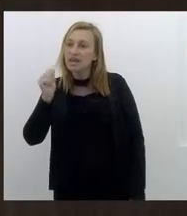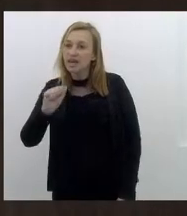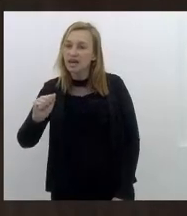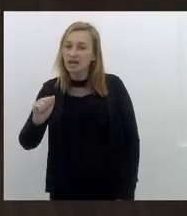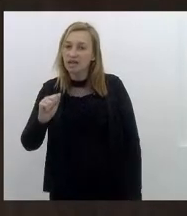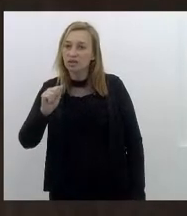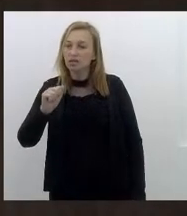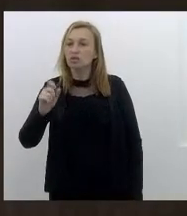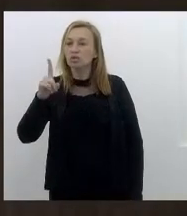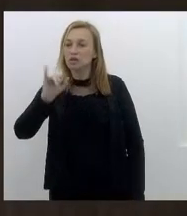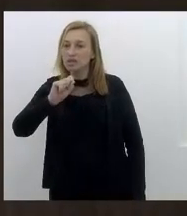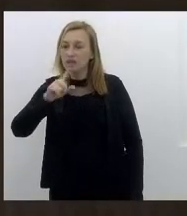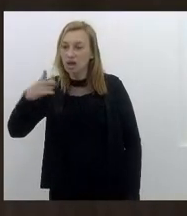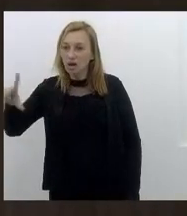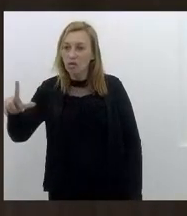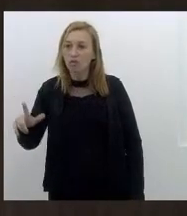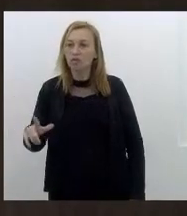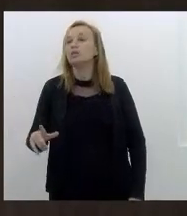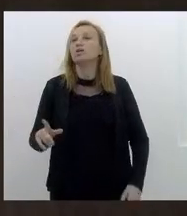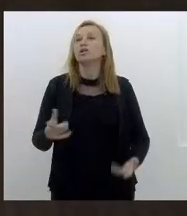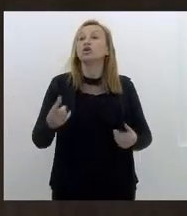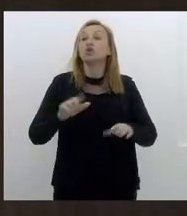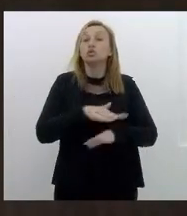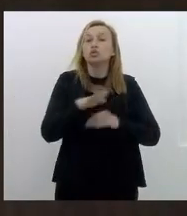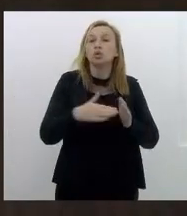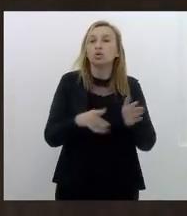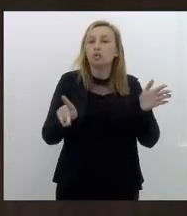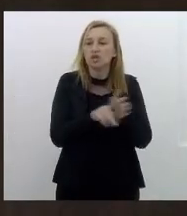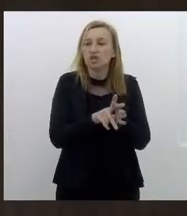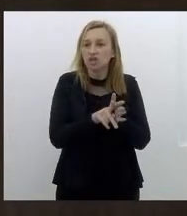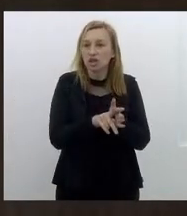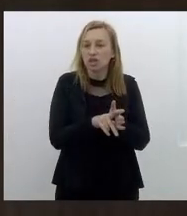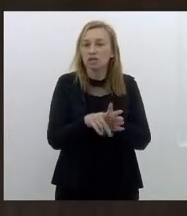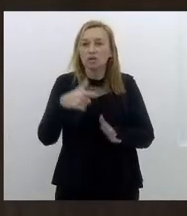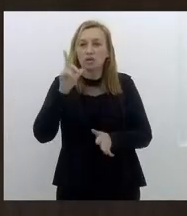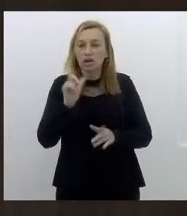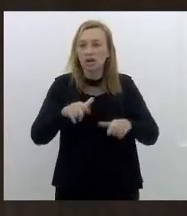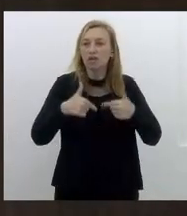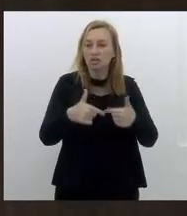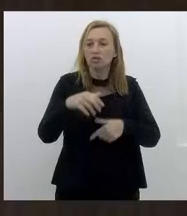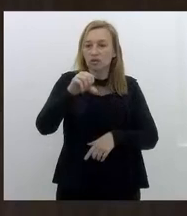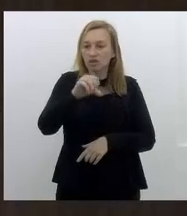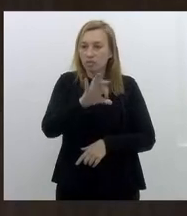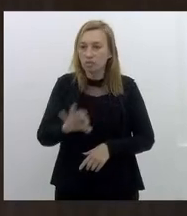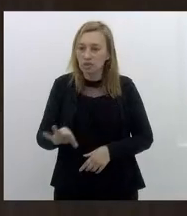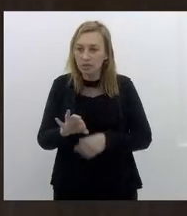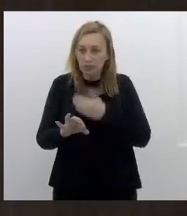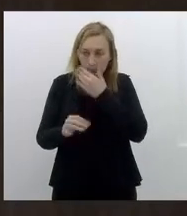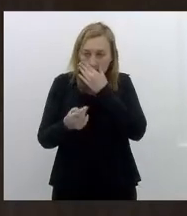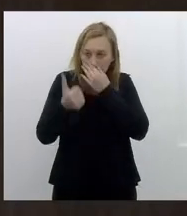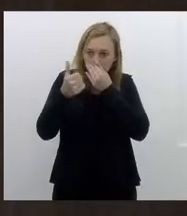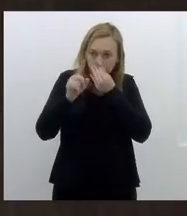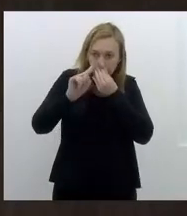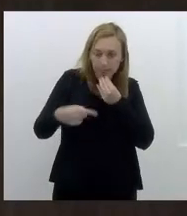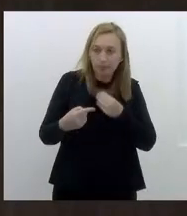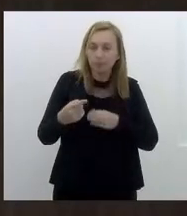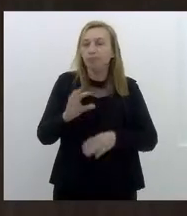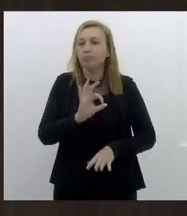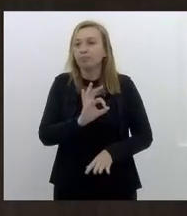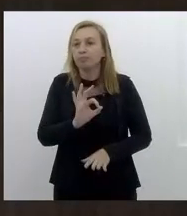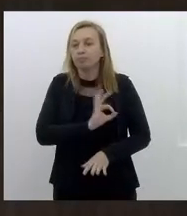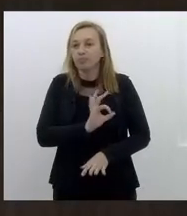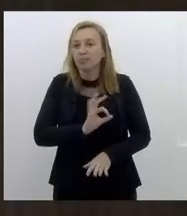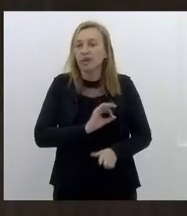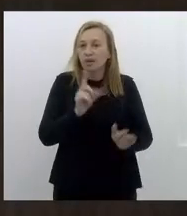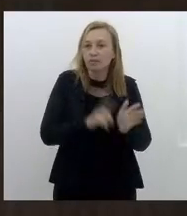todos os projetos de ontem operaram com menos de 90 por cento do efetivo quase mil policiais a menos